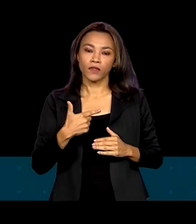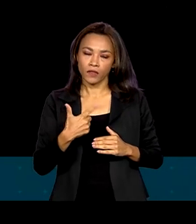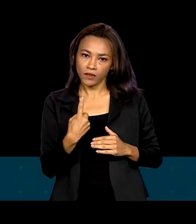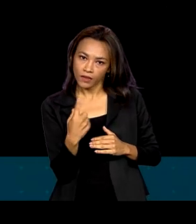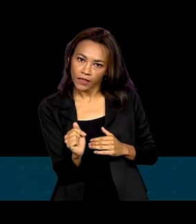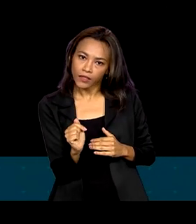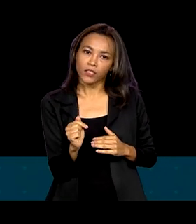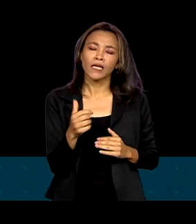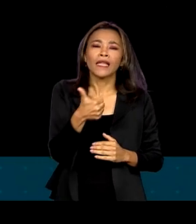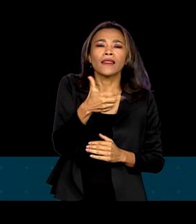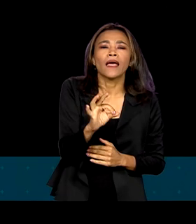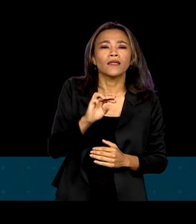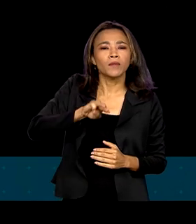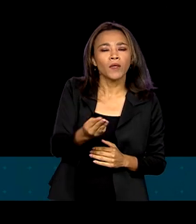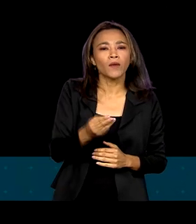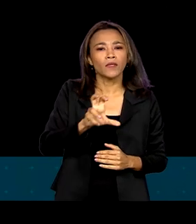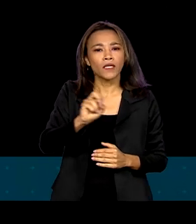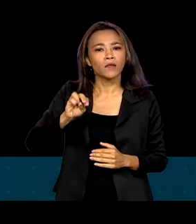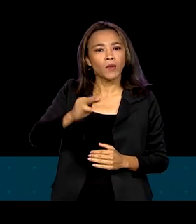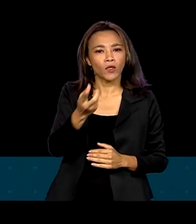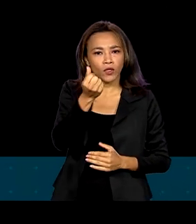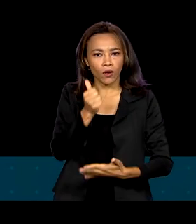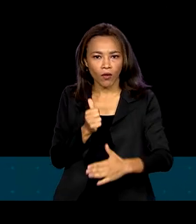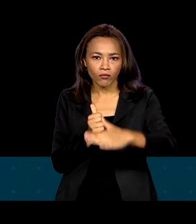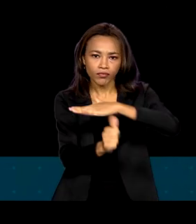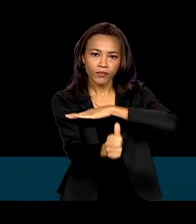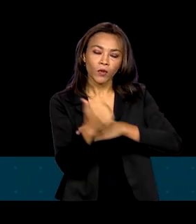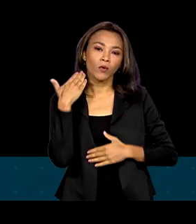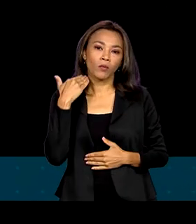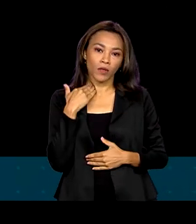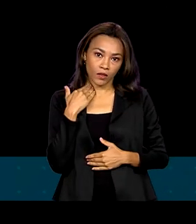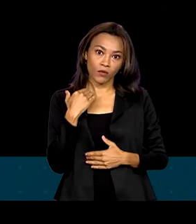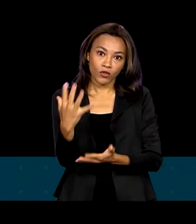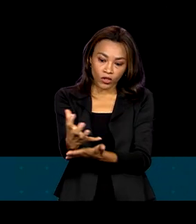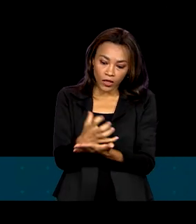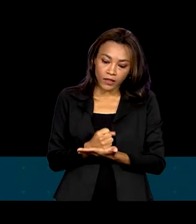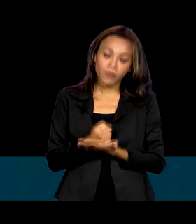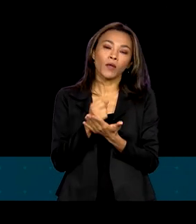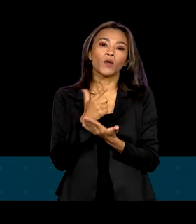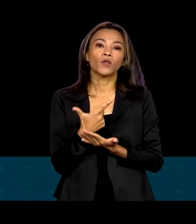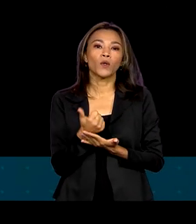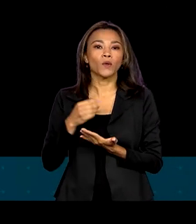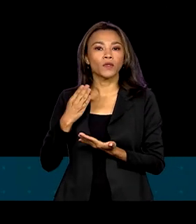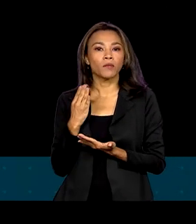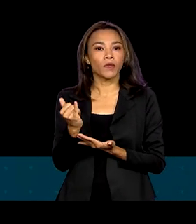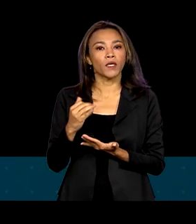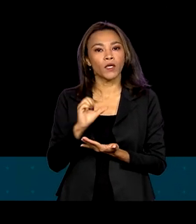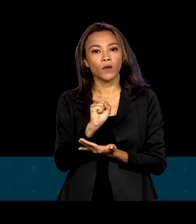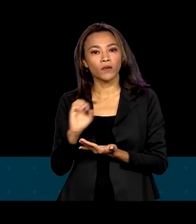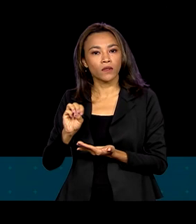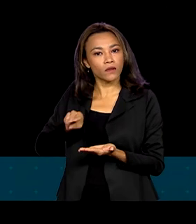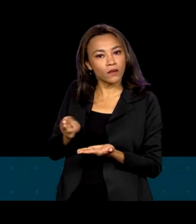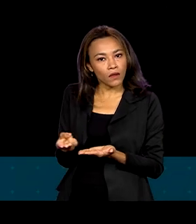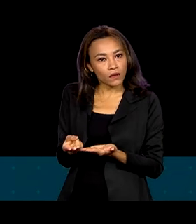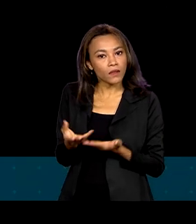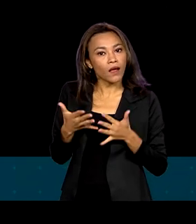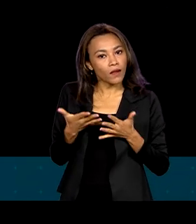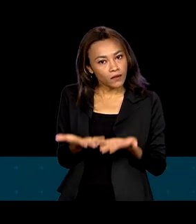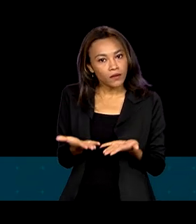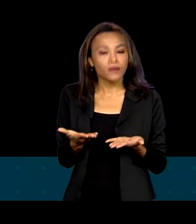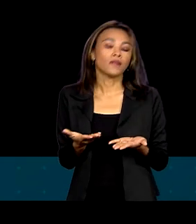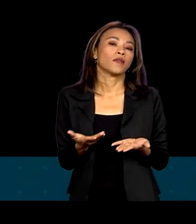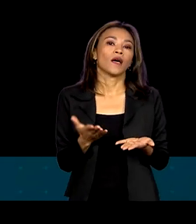bilhões e 500 milhões financiados o Ben 10 já recebeu 12 bilhões e 800 milhões assim